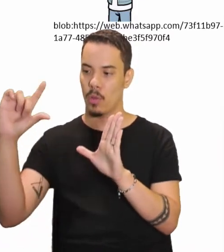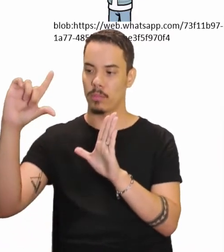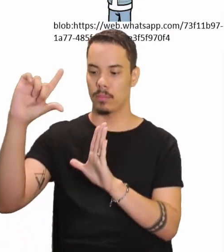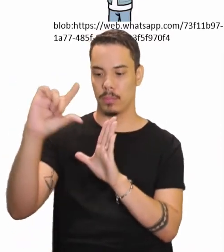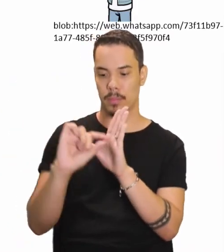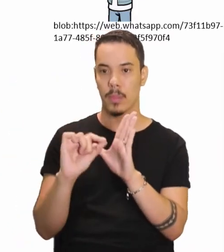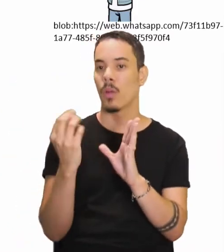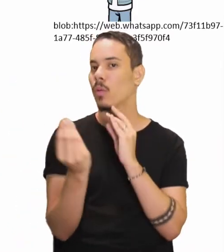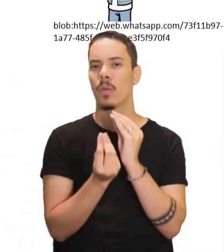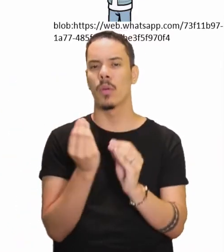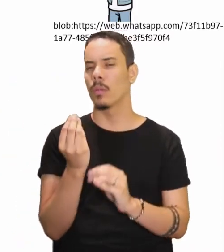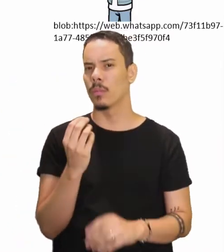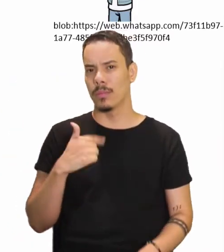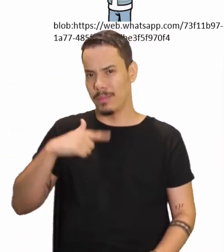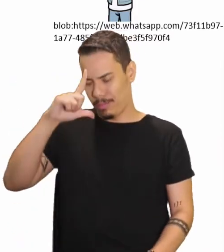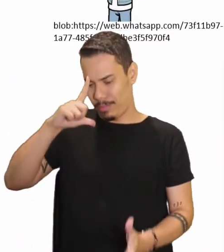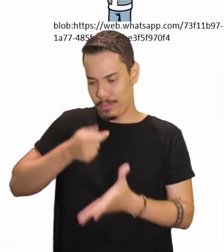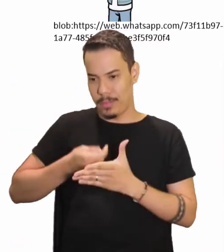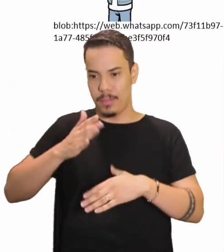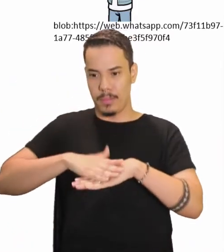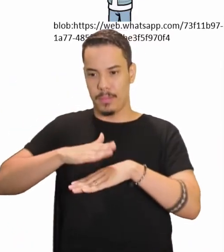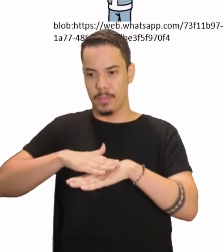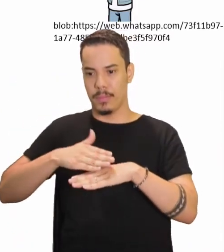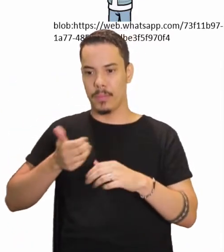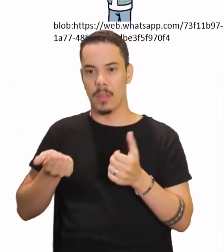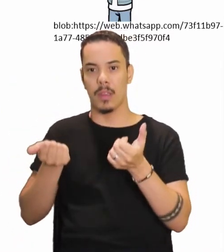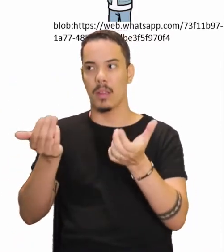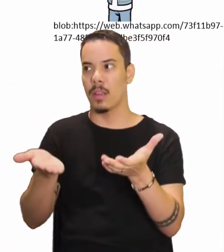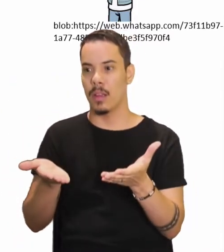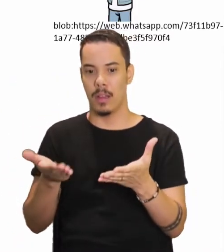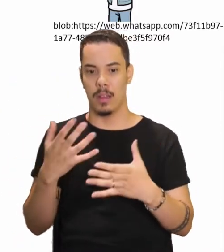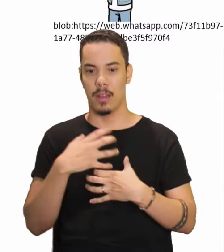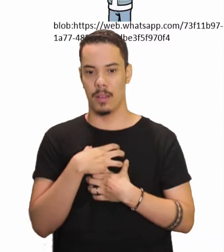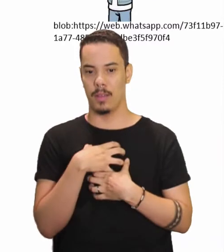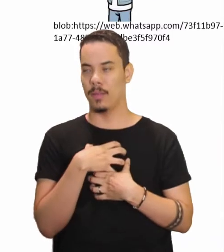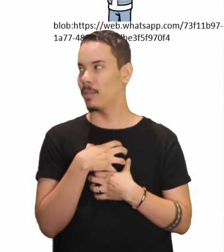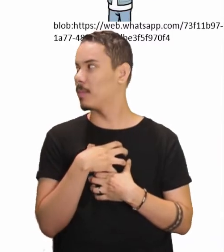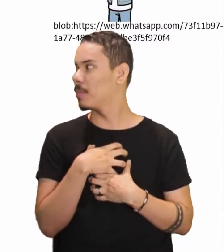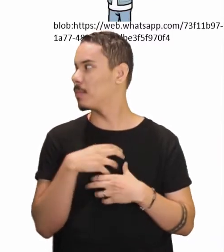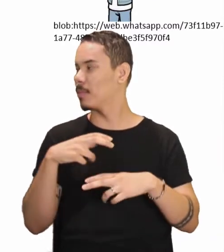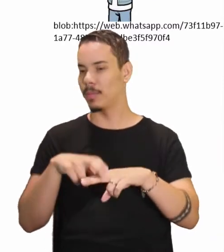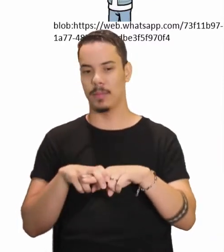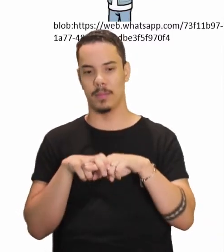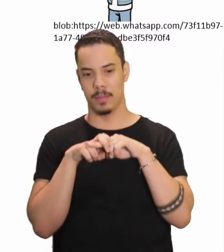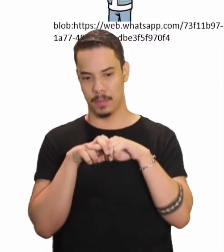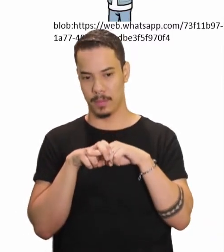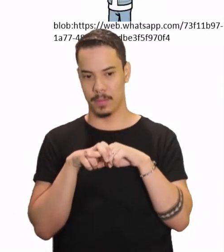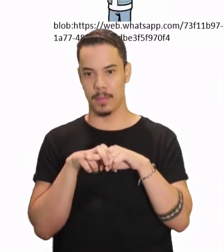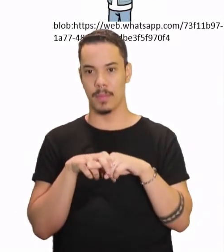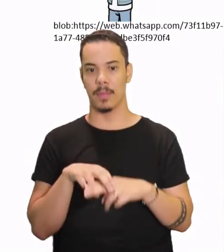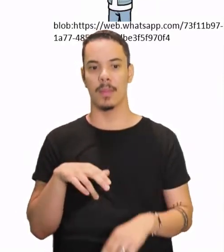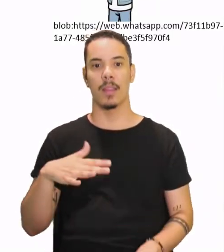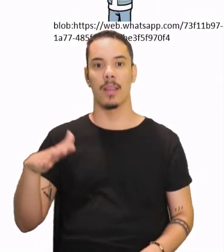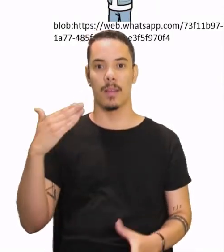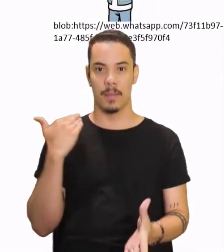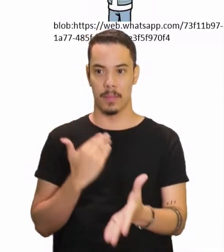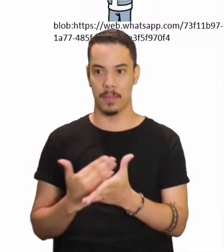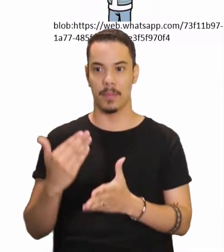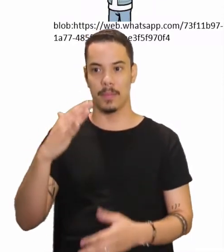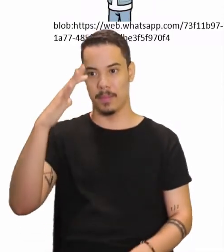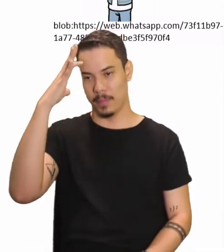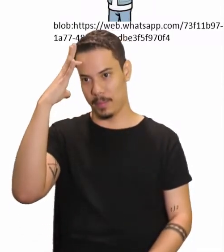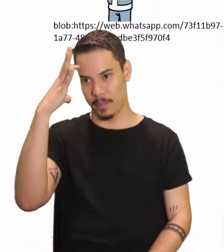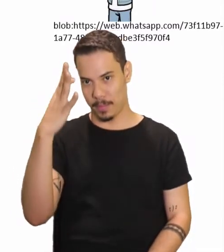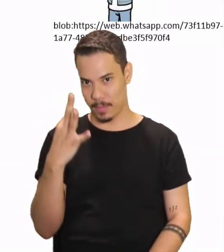dar essa sintonia? É a partir do seu